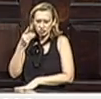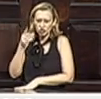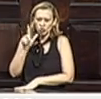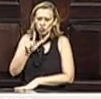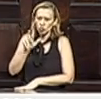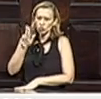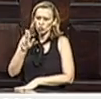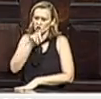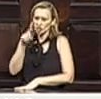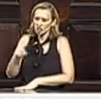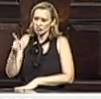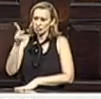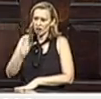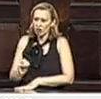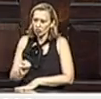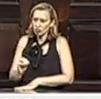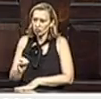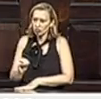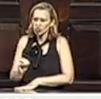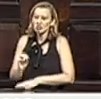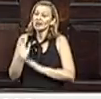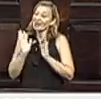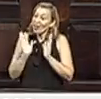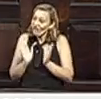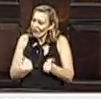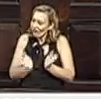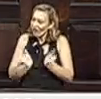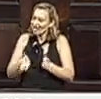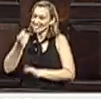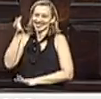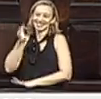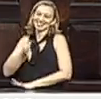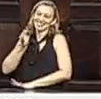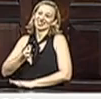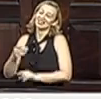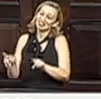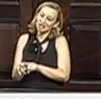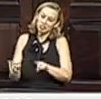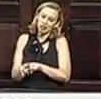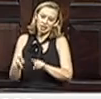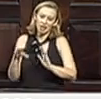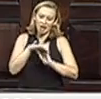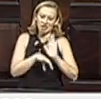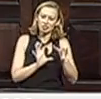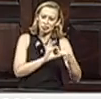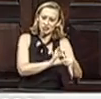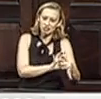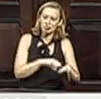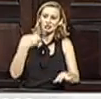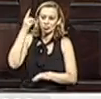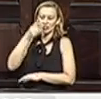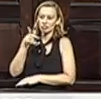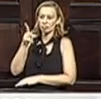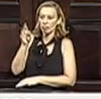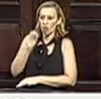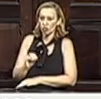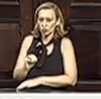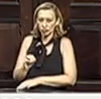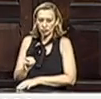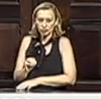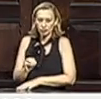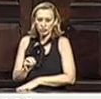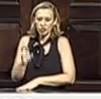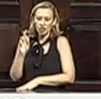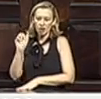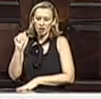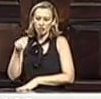Luiz Paulo e agora, com certeza, também a emenda do deputado Paulo Ramos, que vai